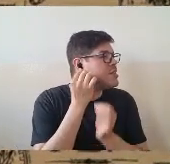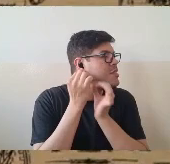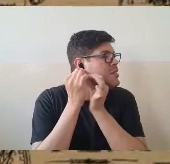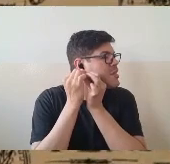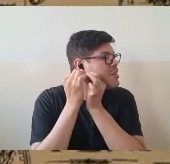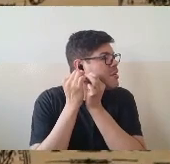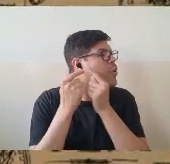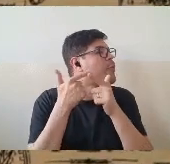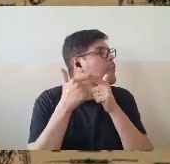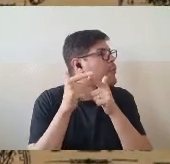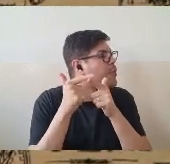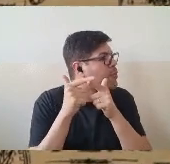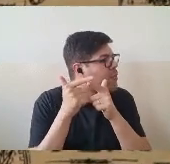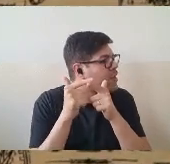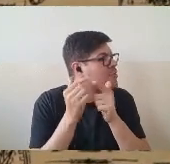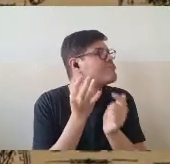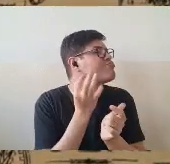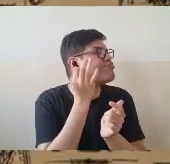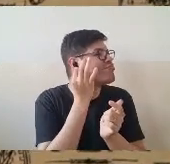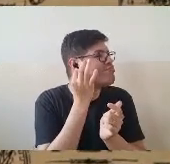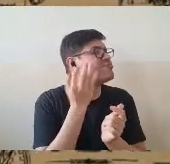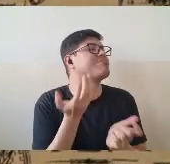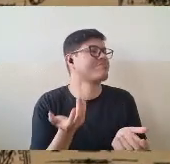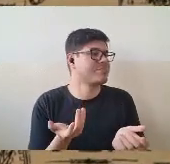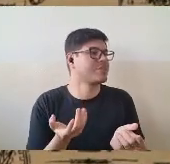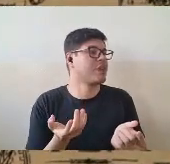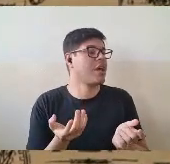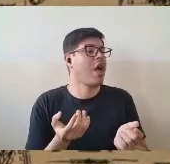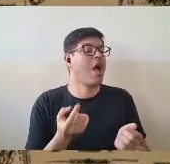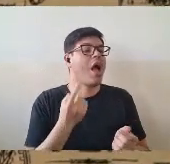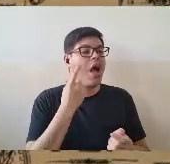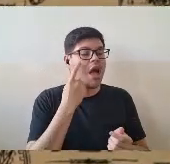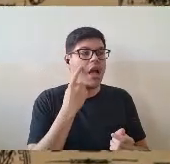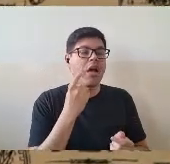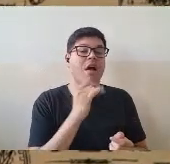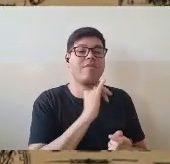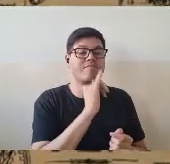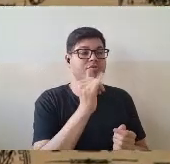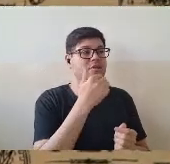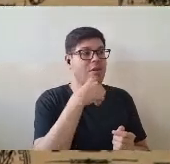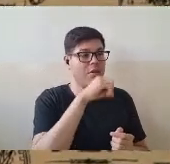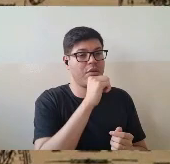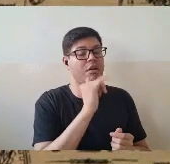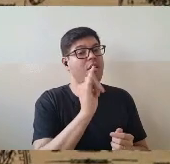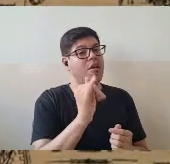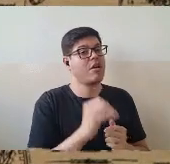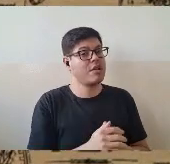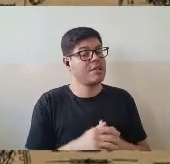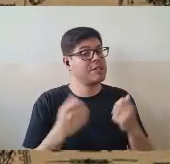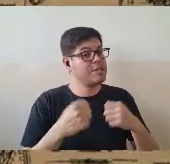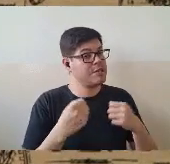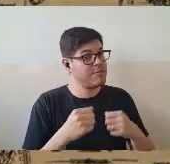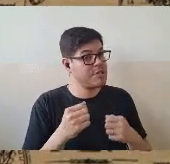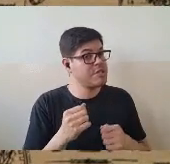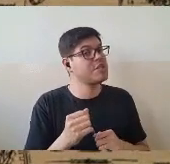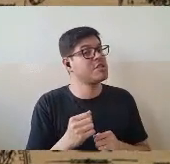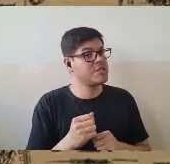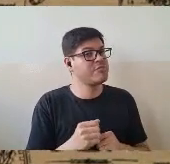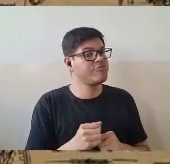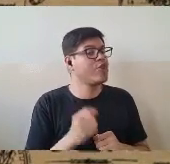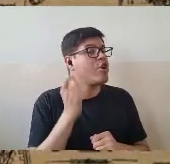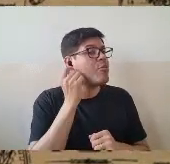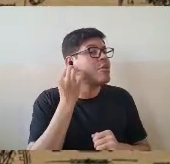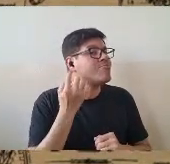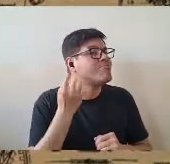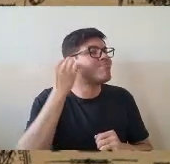mãe, você vai no otorrino agora que precisa tirar esse corpo estranho. Mostrei para a mãe e tal. A mãe ficou brava com a criança, mas para você ter ideia, tá? Então